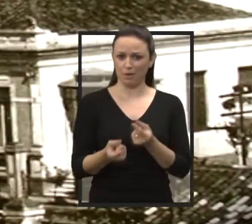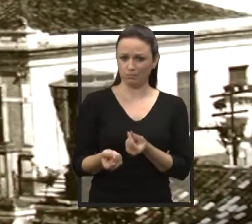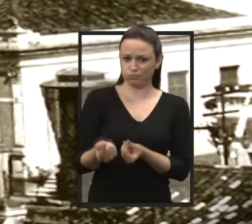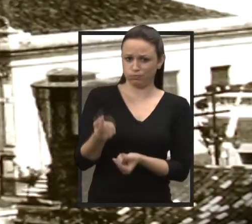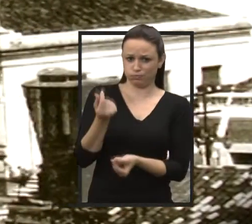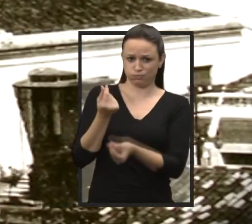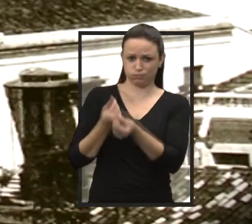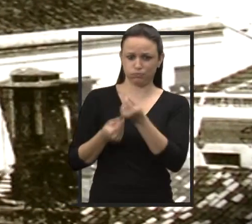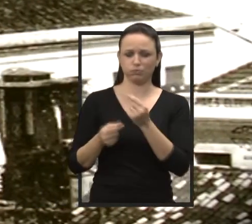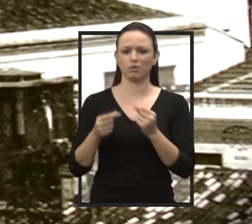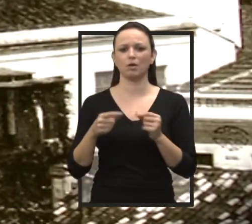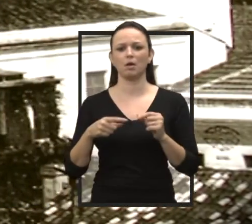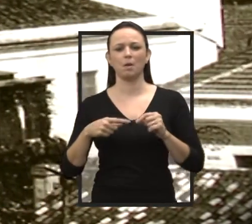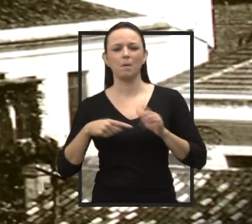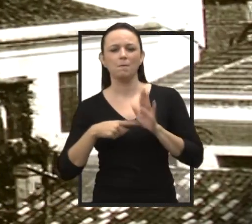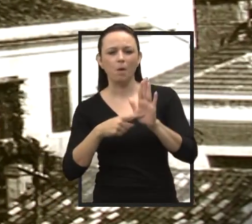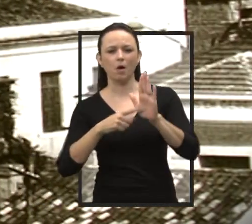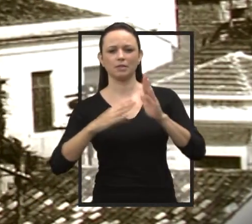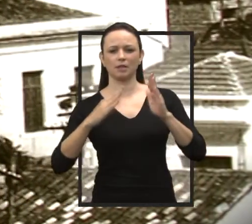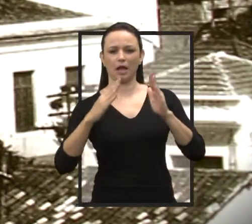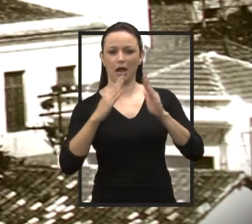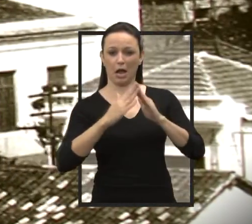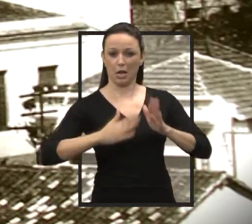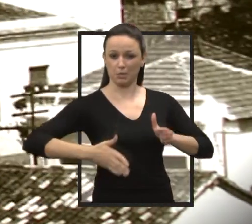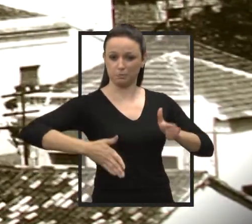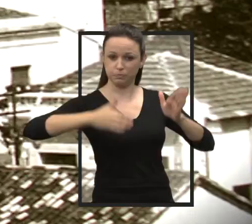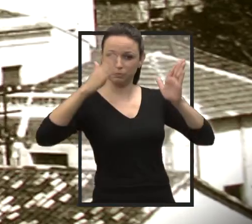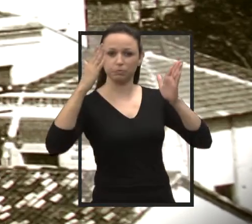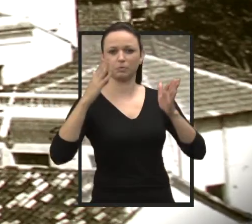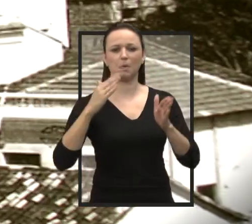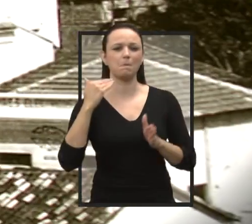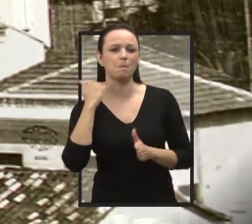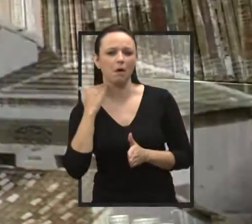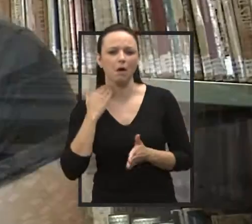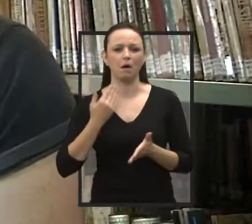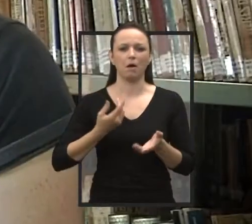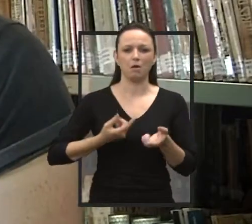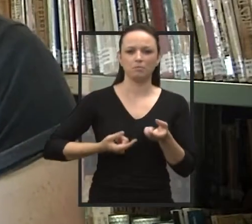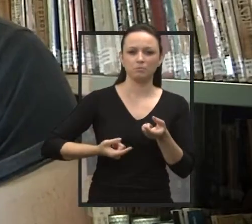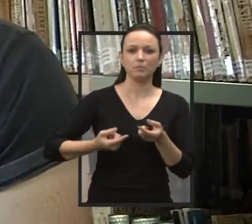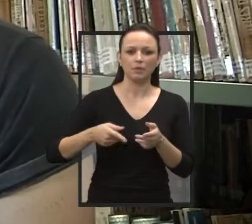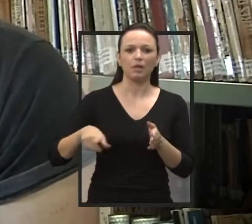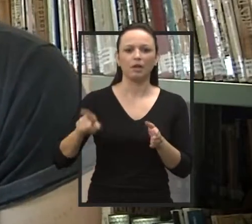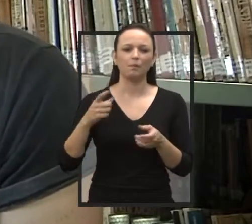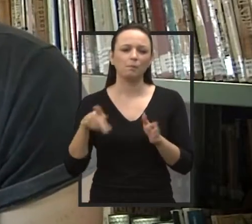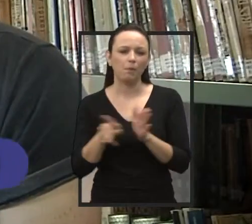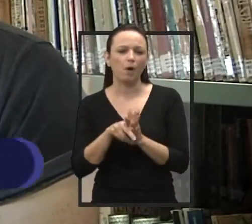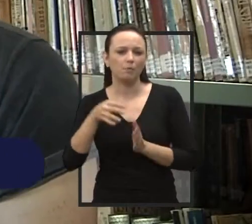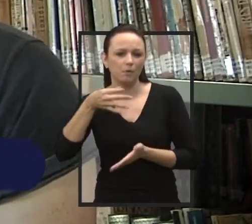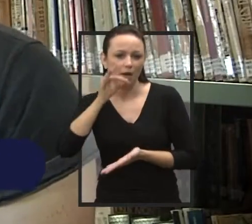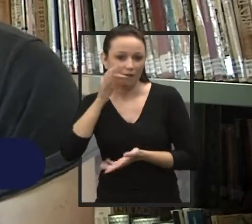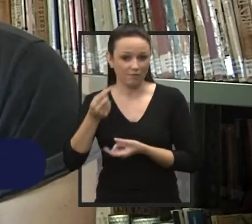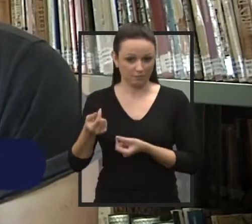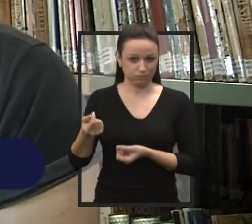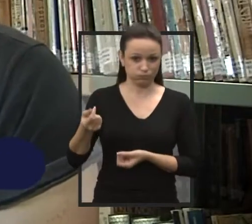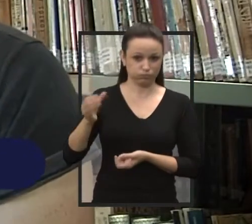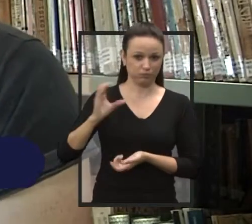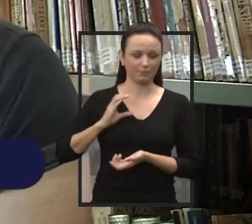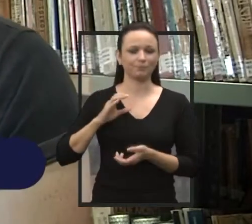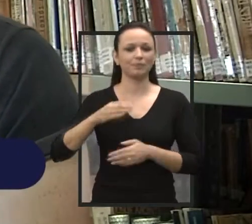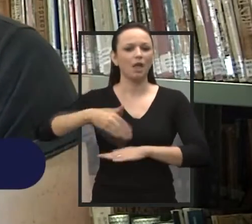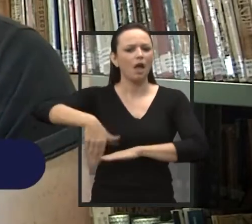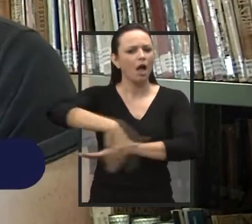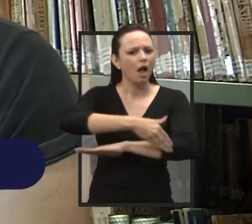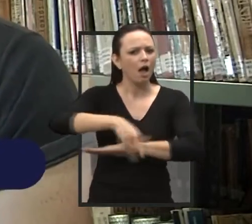destaca os casarões, o banco voltado à economia do café, a Edgar Ferraz, no seu ponto